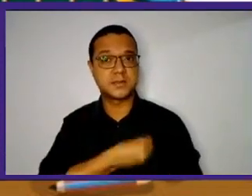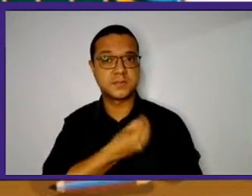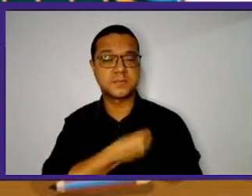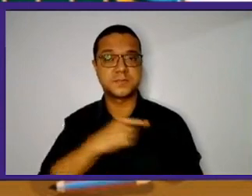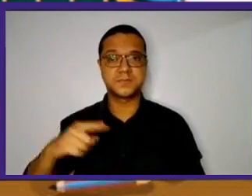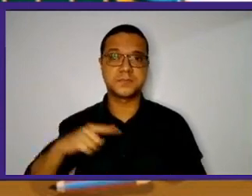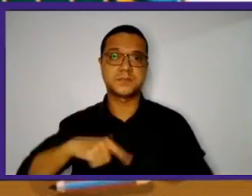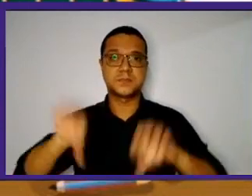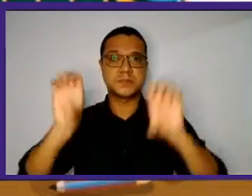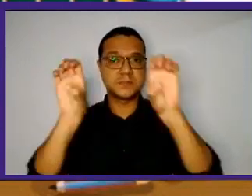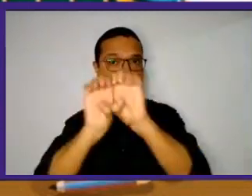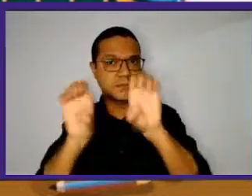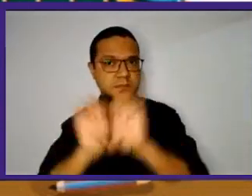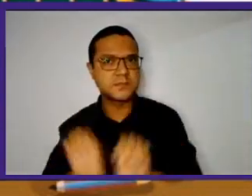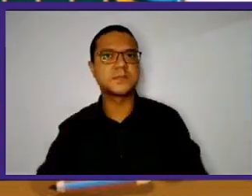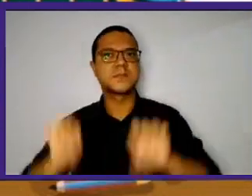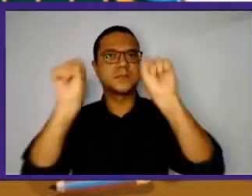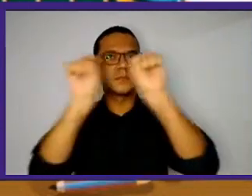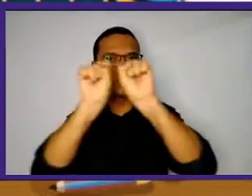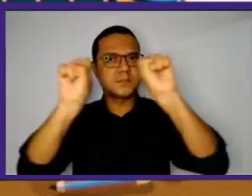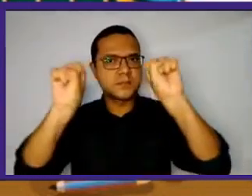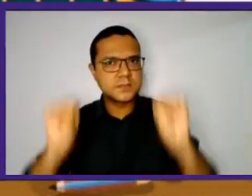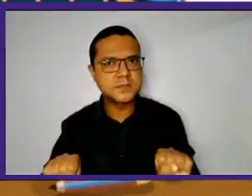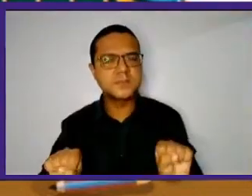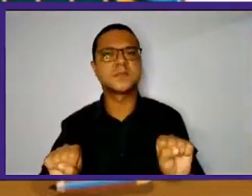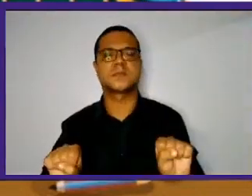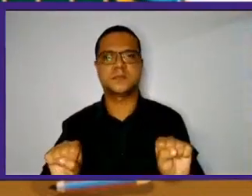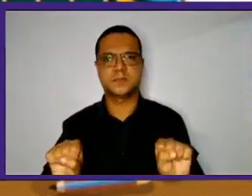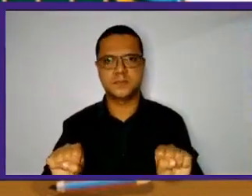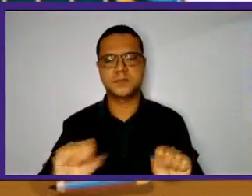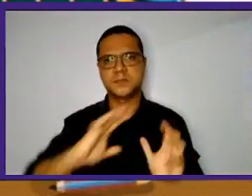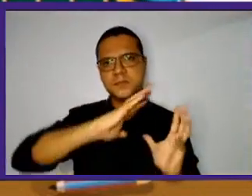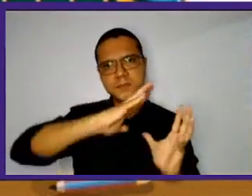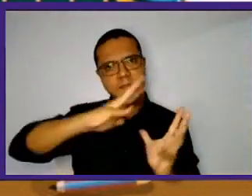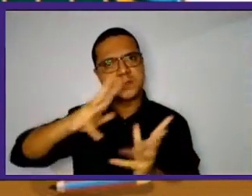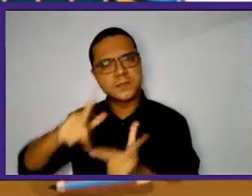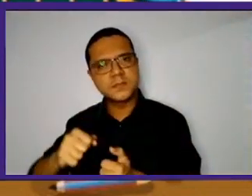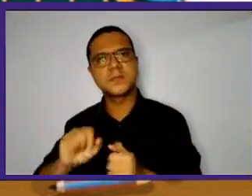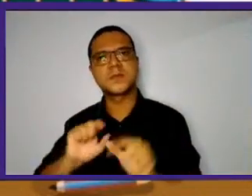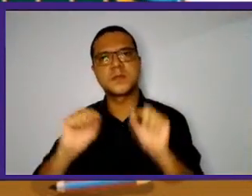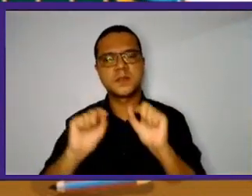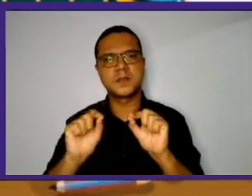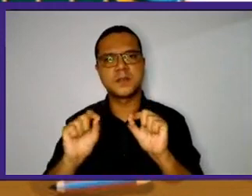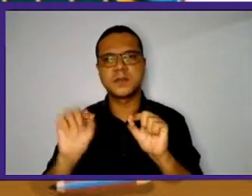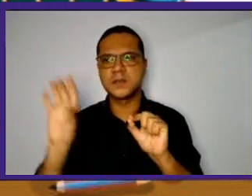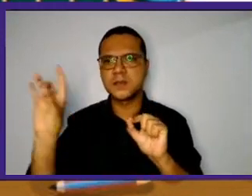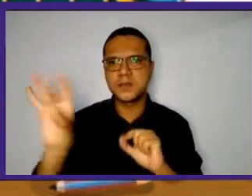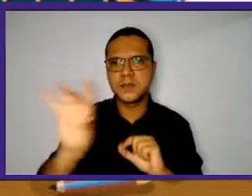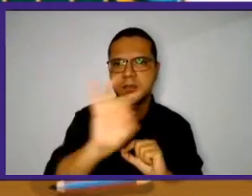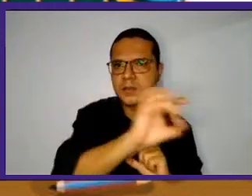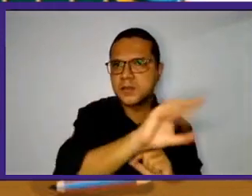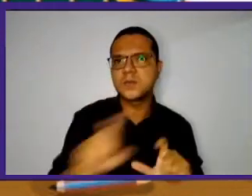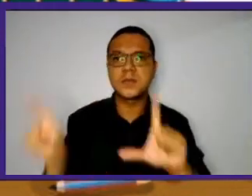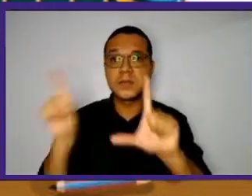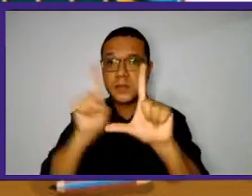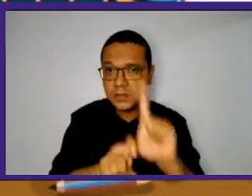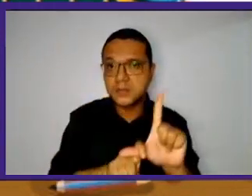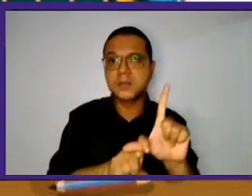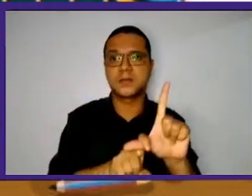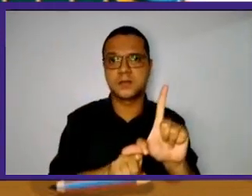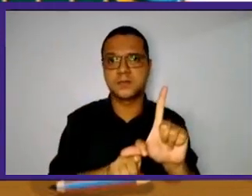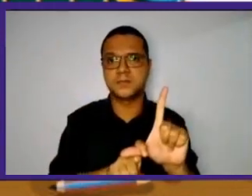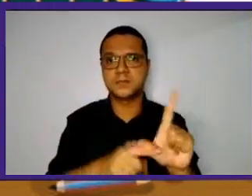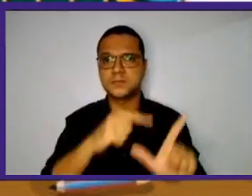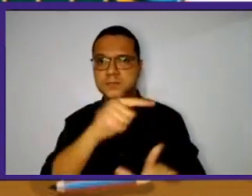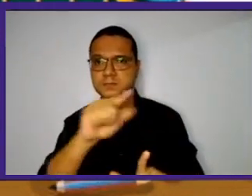está estruturada num sistema, né, na biosfera, de forma que uma coisa depende da outra. Sem a camada